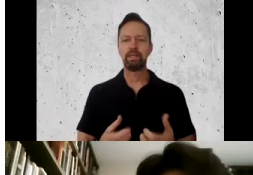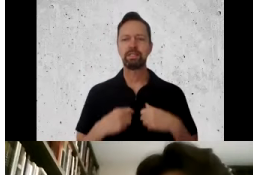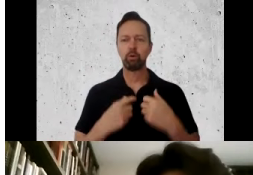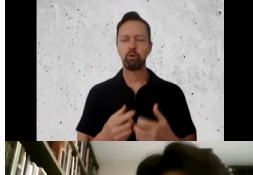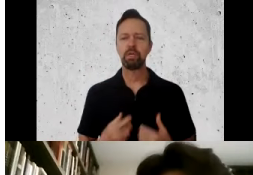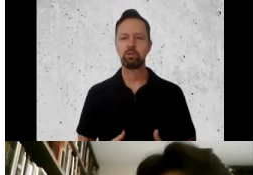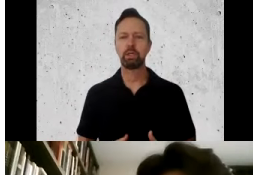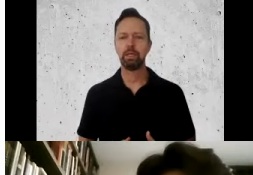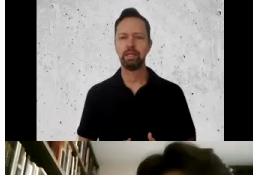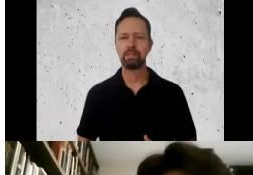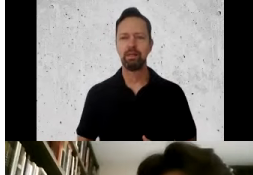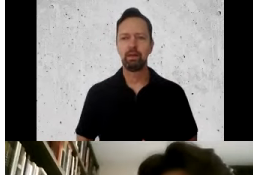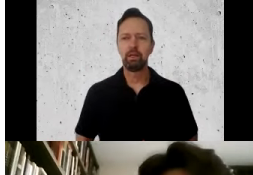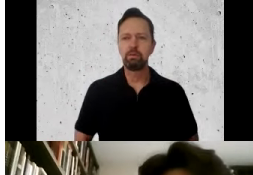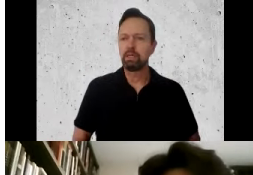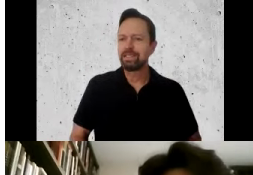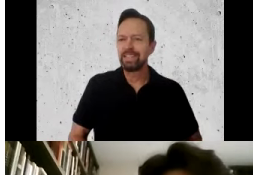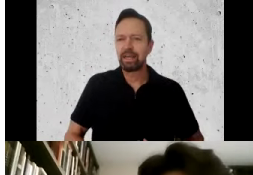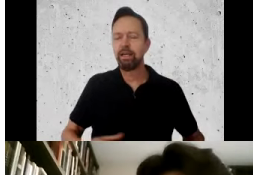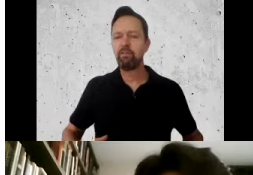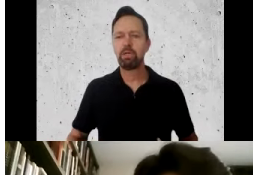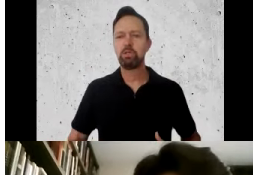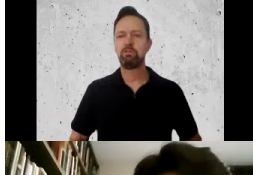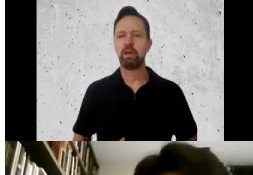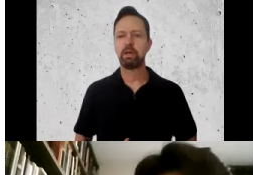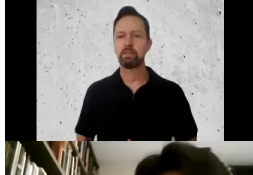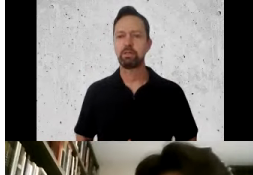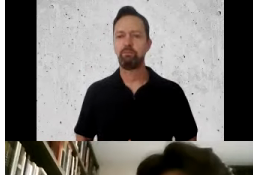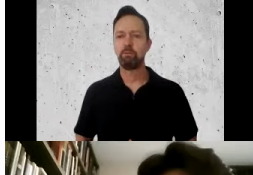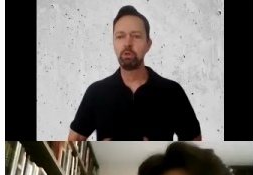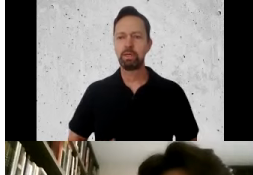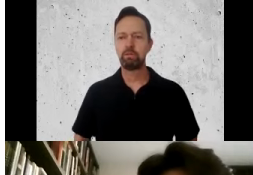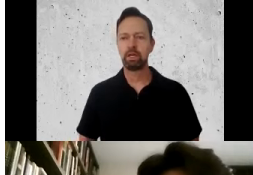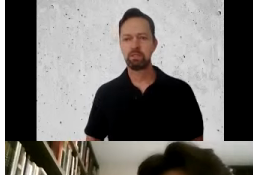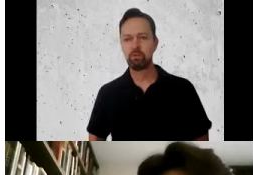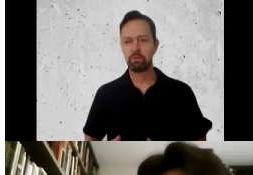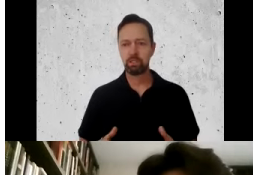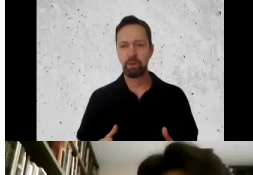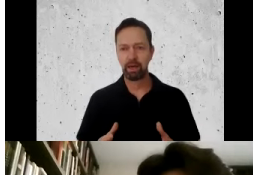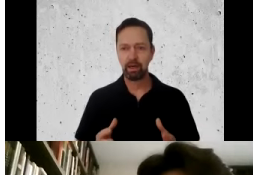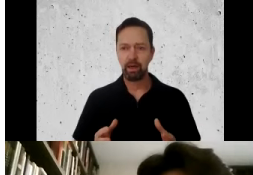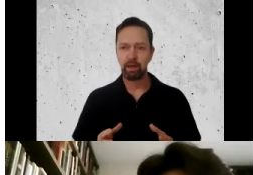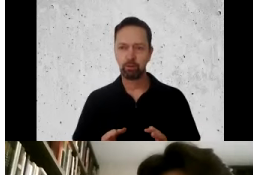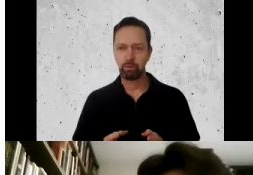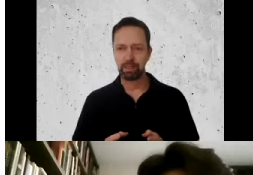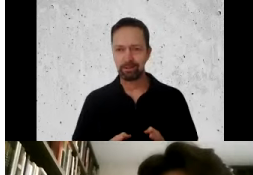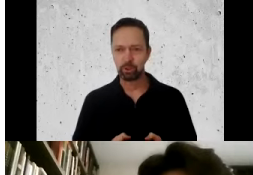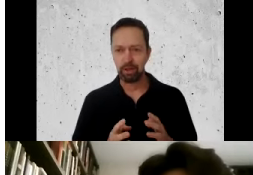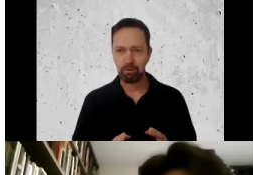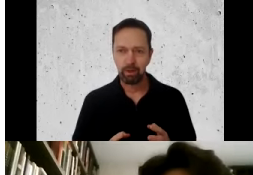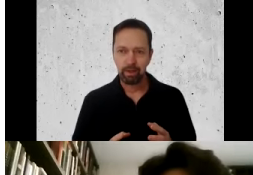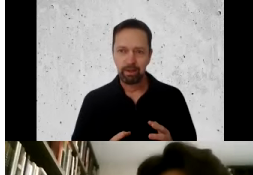se organiza, a economia se organiza de maneiras incrivelmente diversas, muito mais diversas se você pegar a